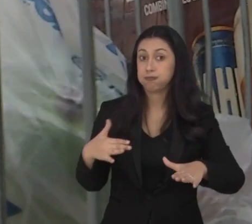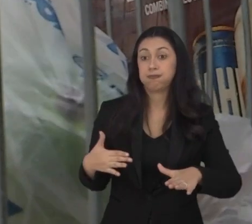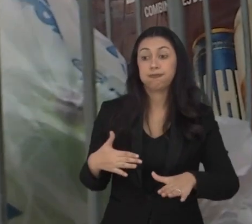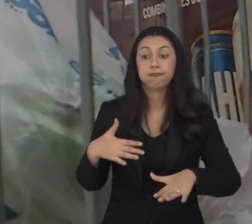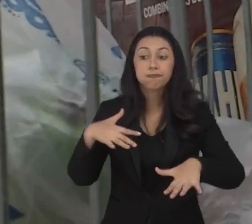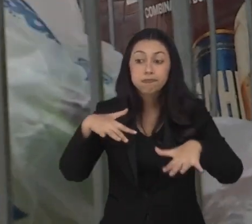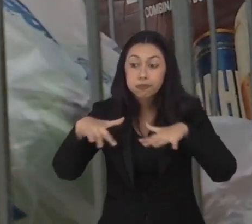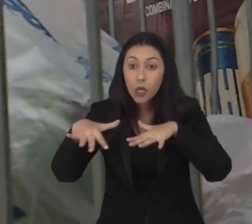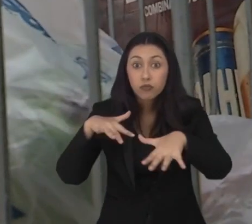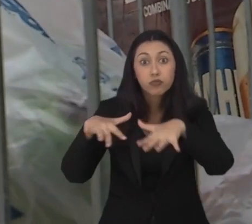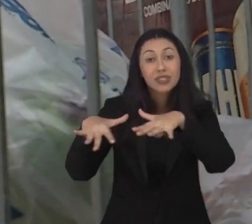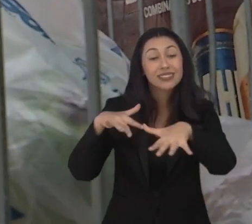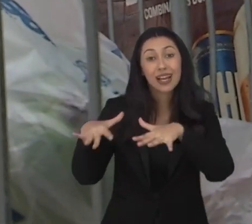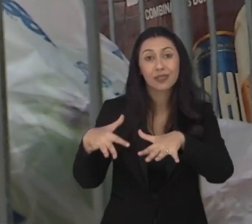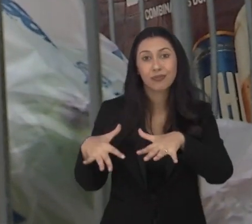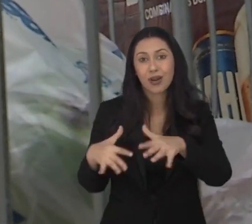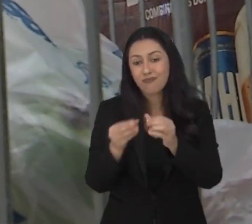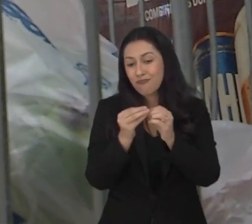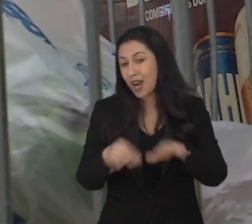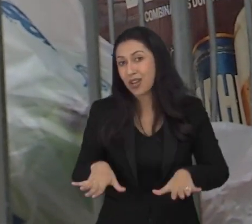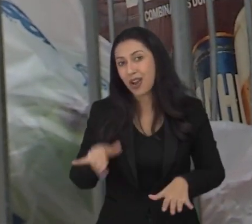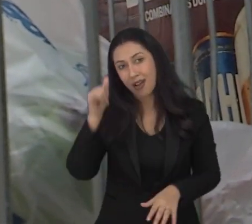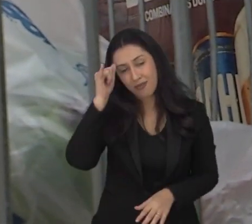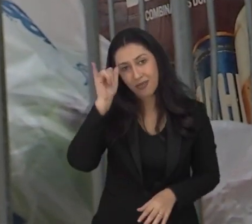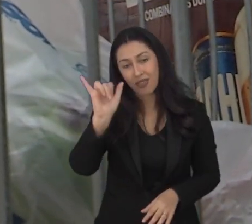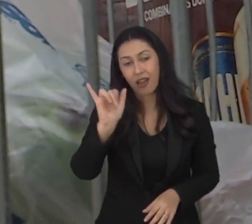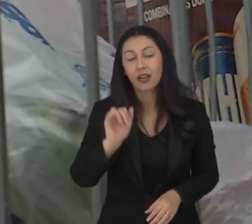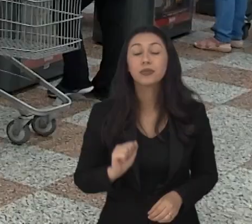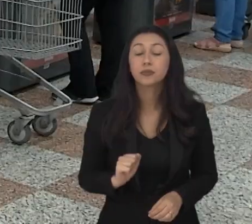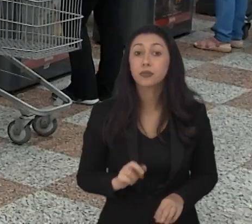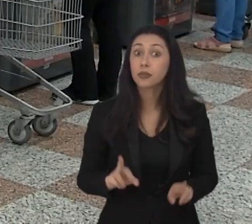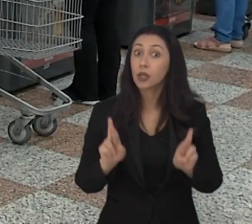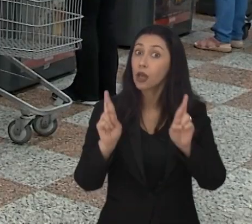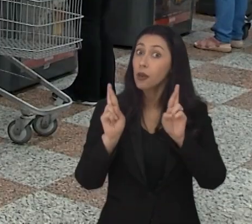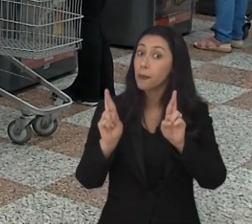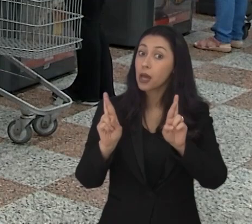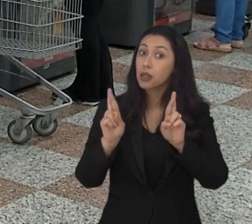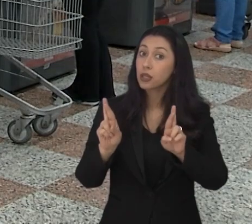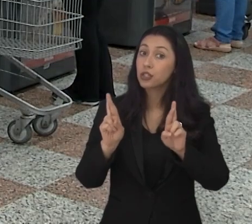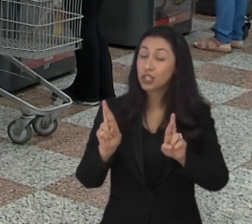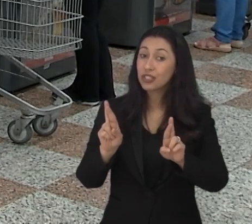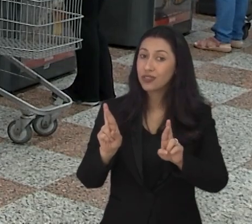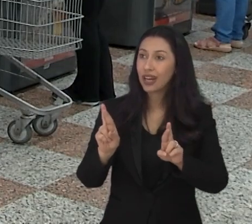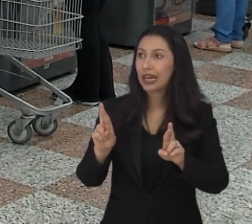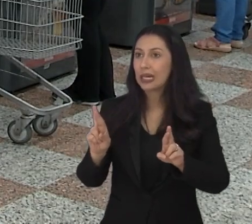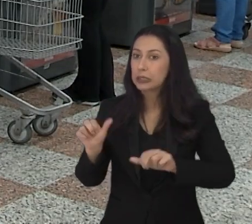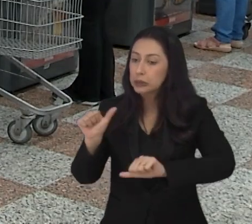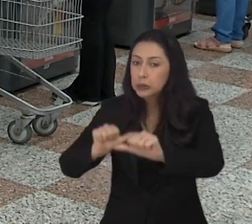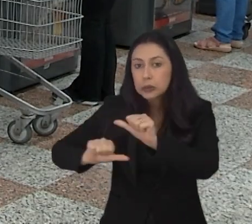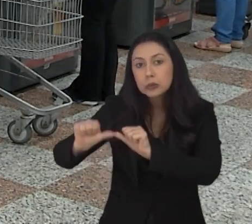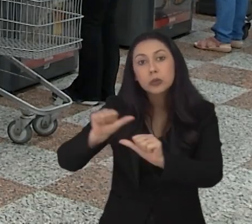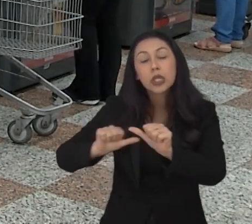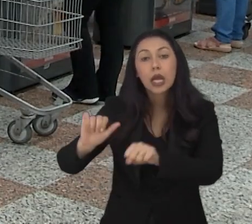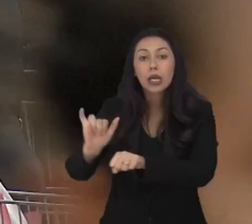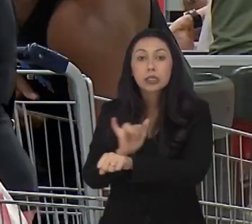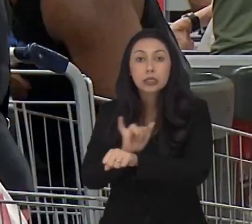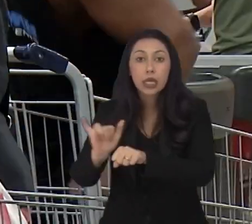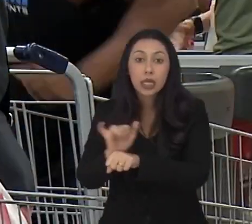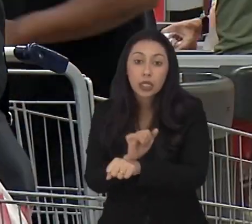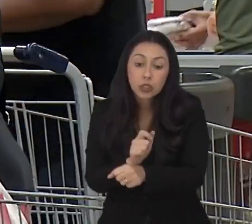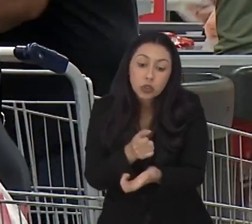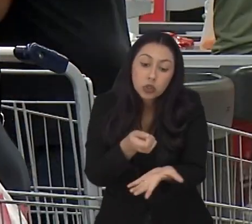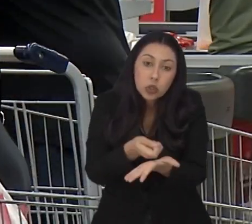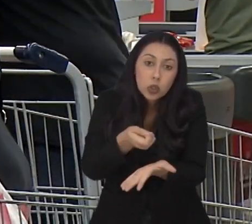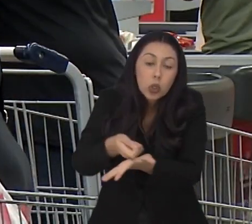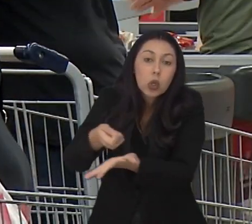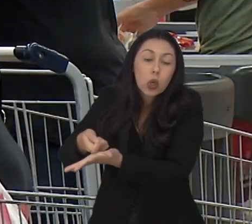se mobilizado na busca para amenizar os impactos do tributo. A expectativa é de alterar o formato de cobrança antes que